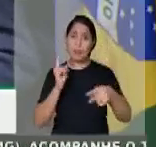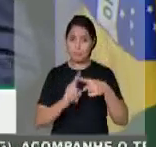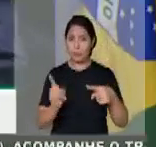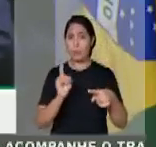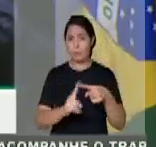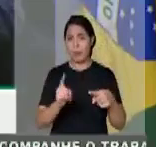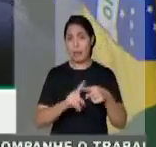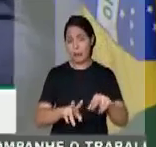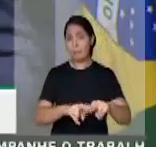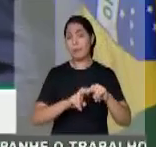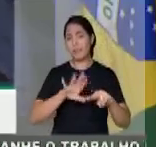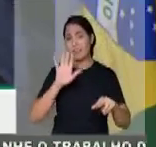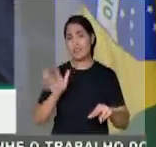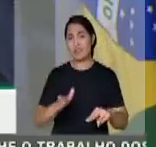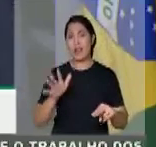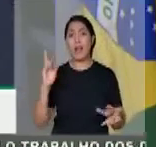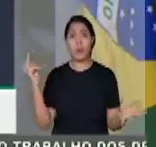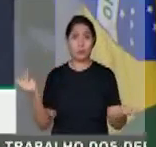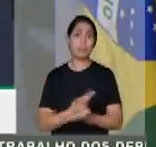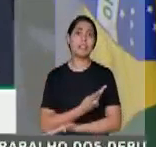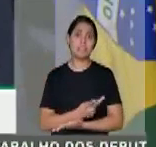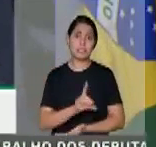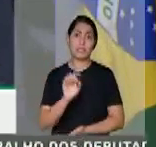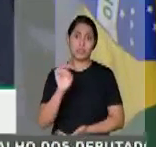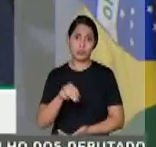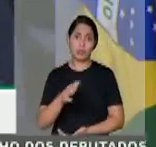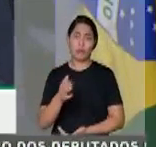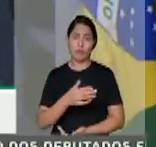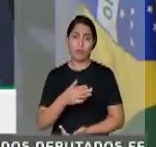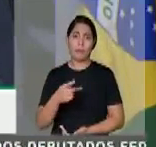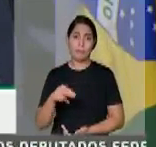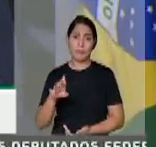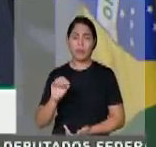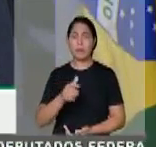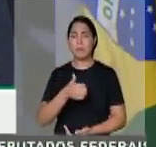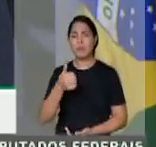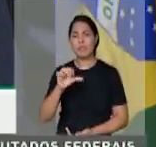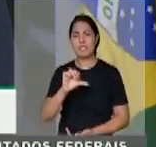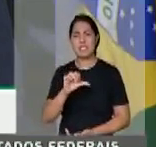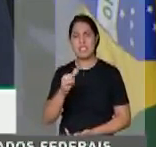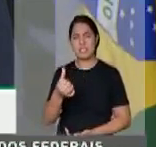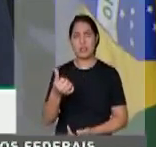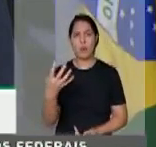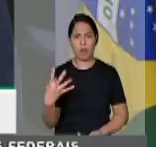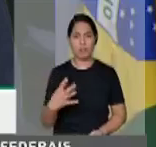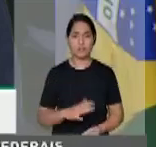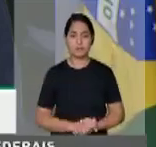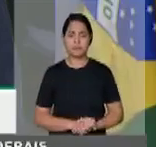já existia no grande curto-circuito da democracia brasileira em 1964.